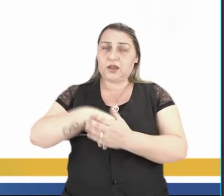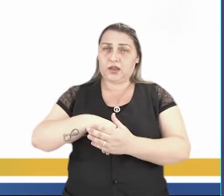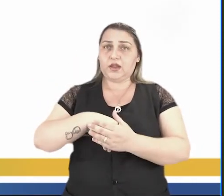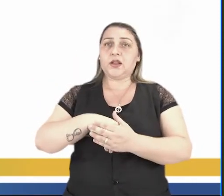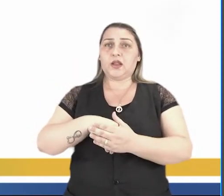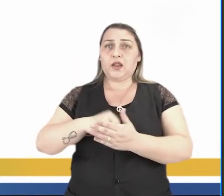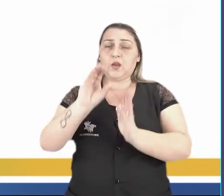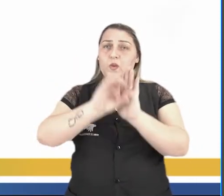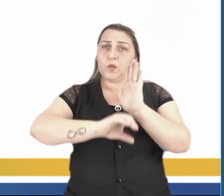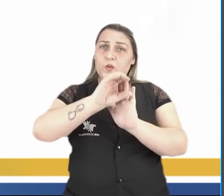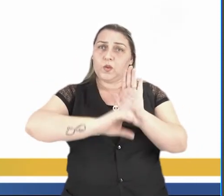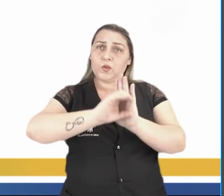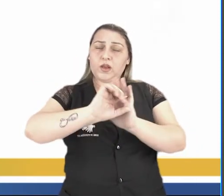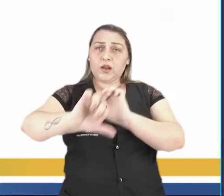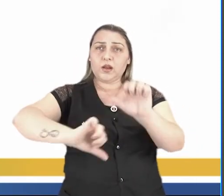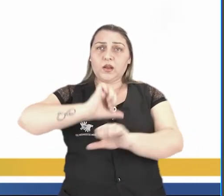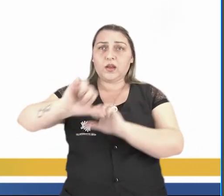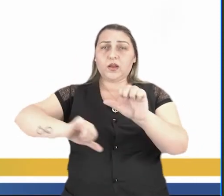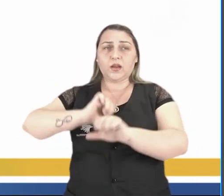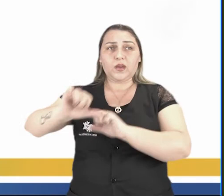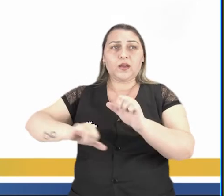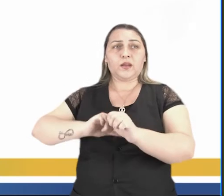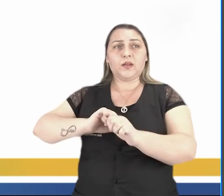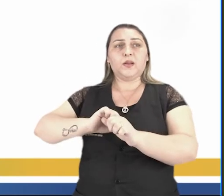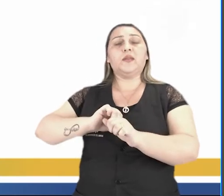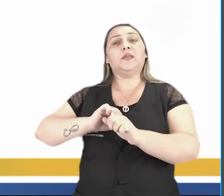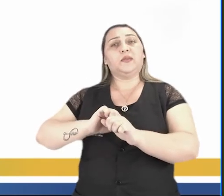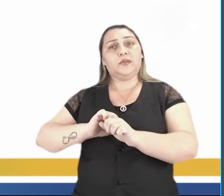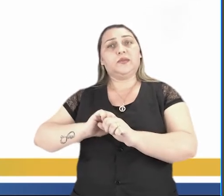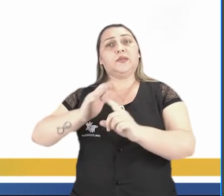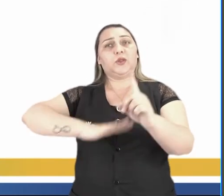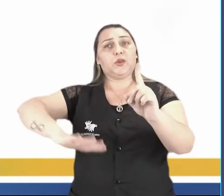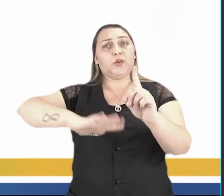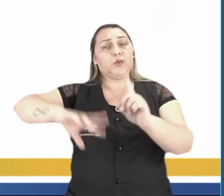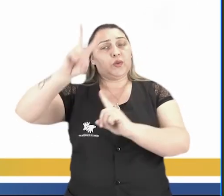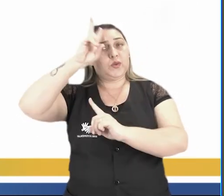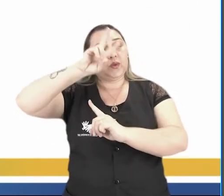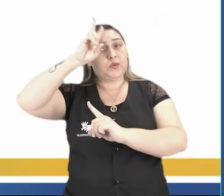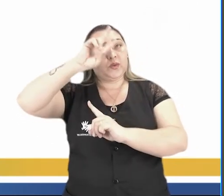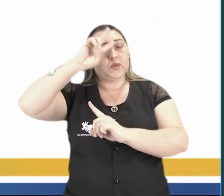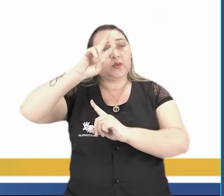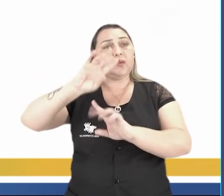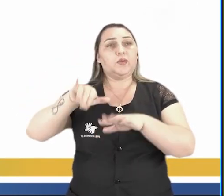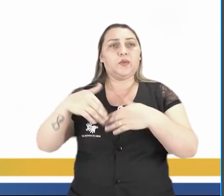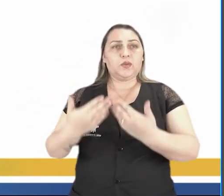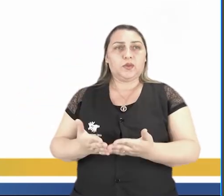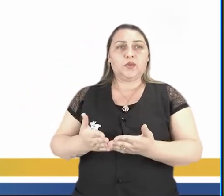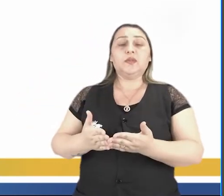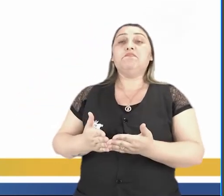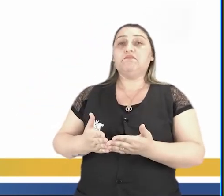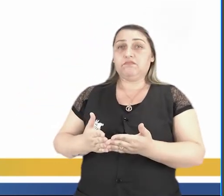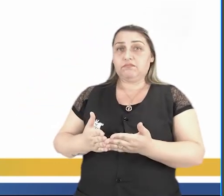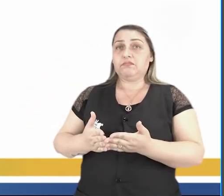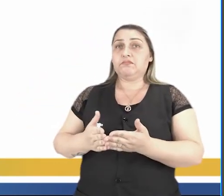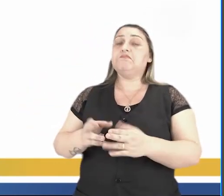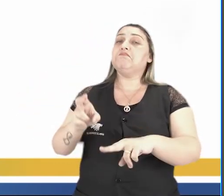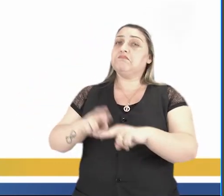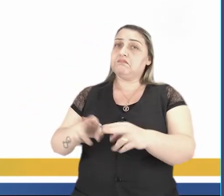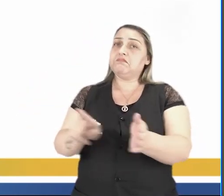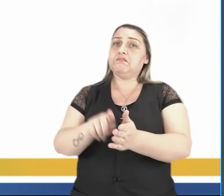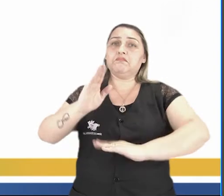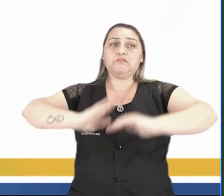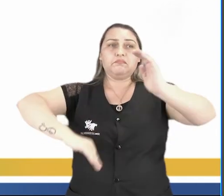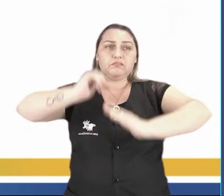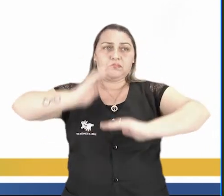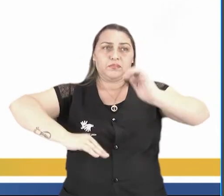seu conceito alterado a partir de transformações socio-históricas. Ao ser considerado um instrumento de intervenção